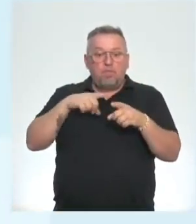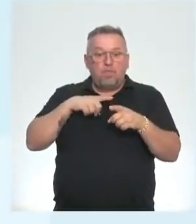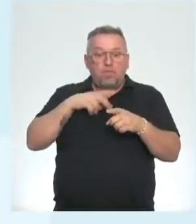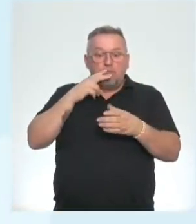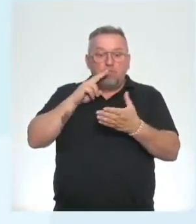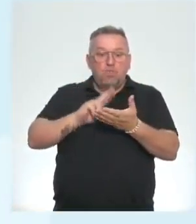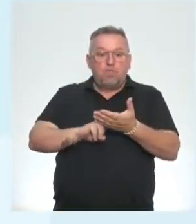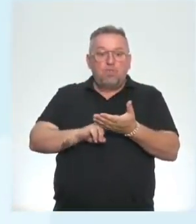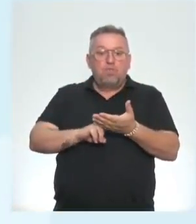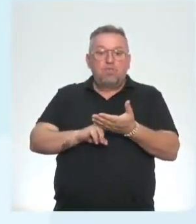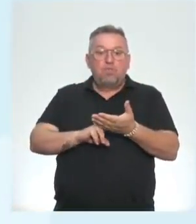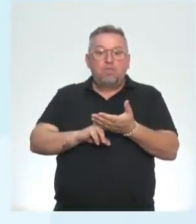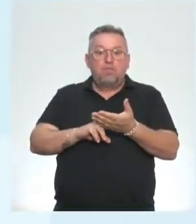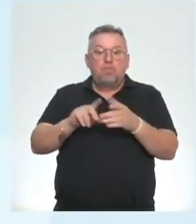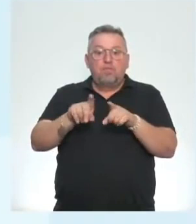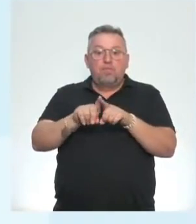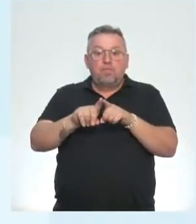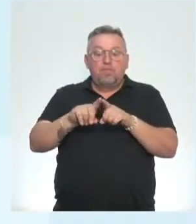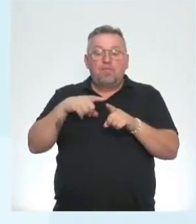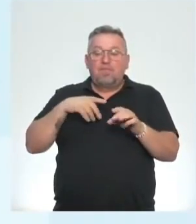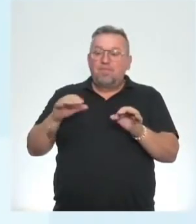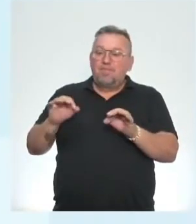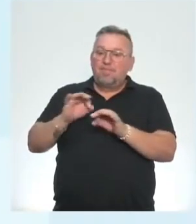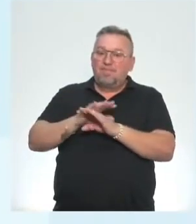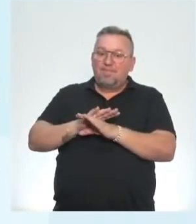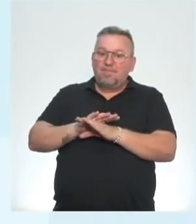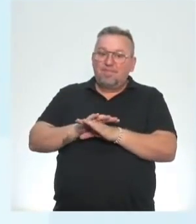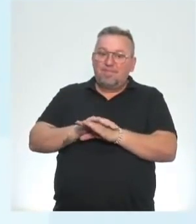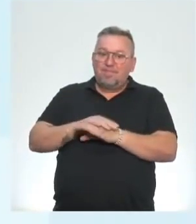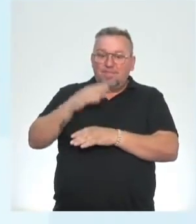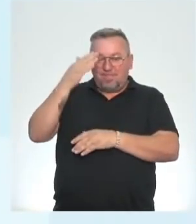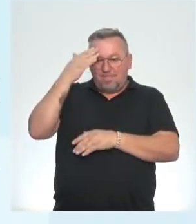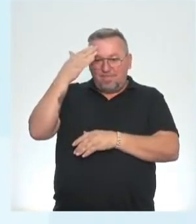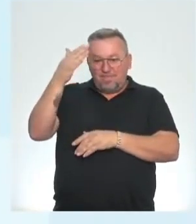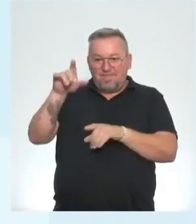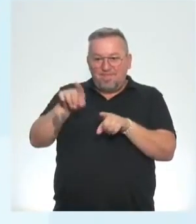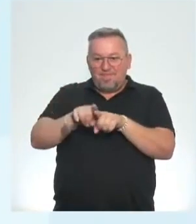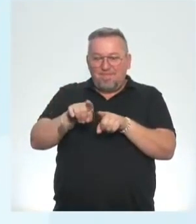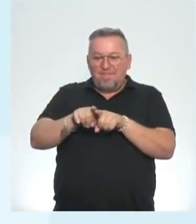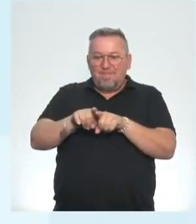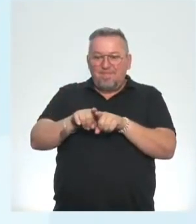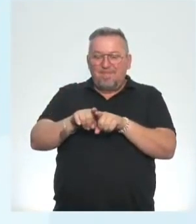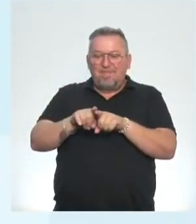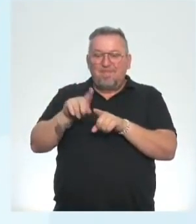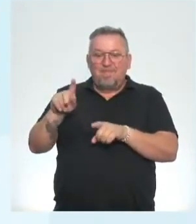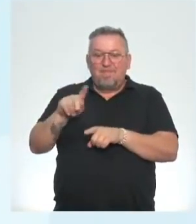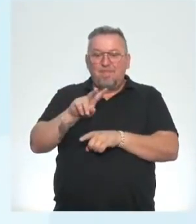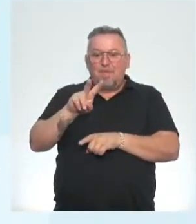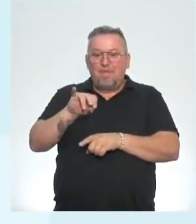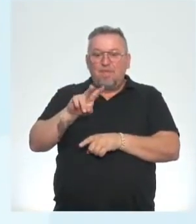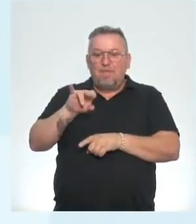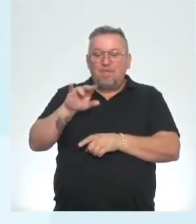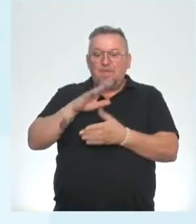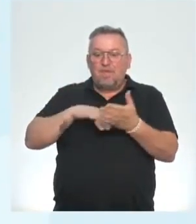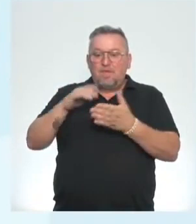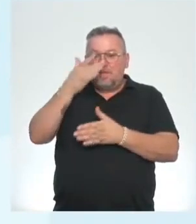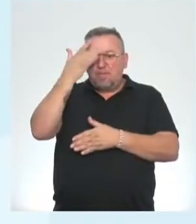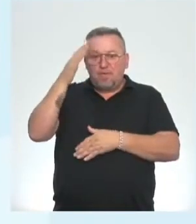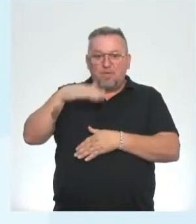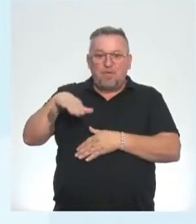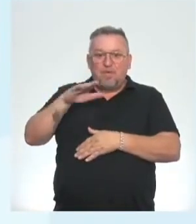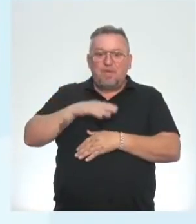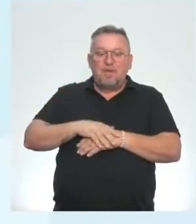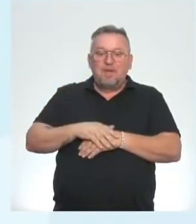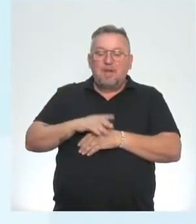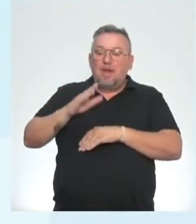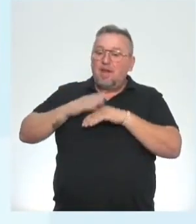os elementos. Nossa aula está terminando, então, muito obrigada aí à professora Vivi, a toda a equipe, a todos, e aí